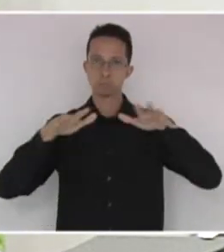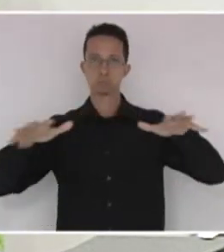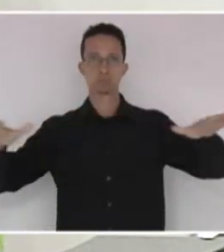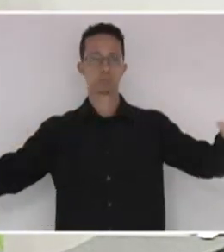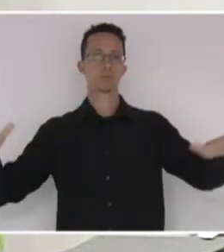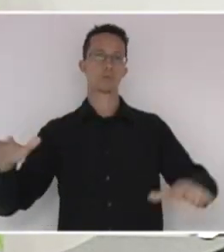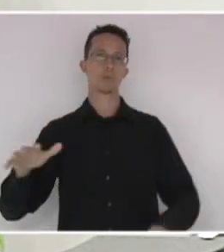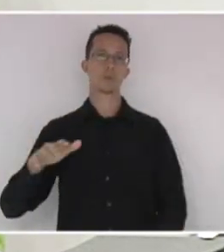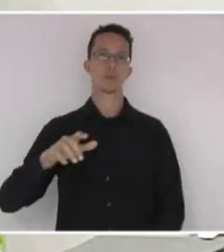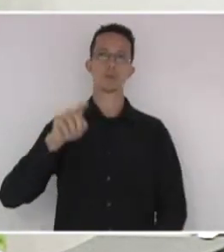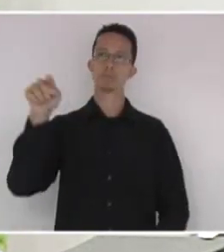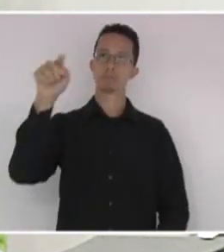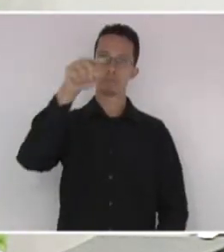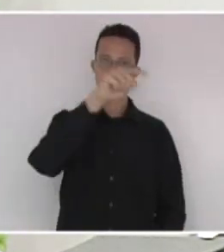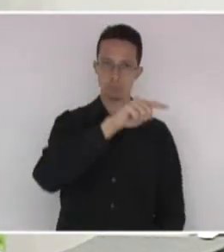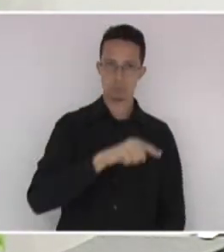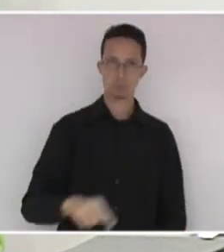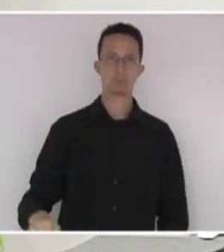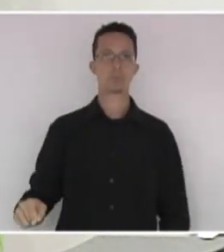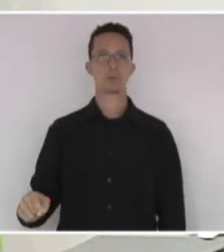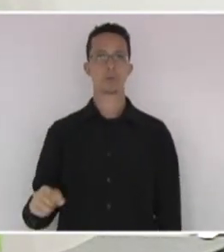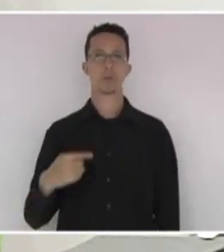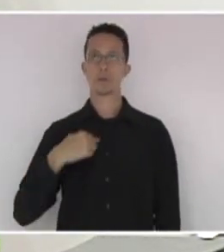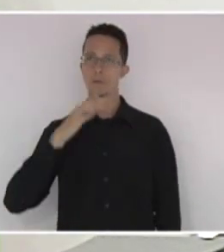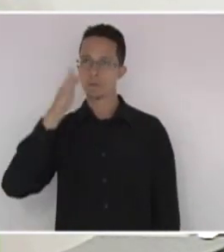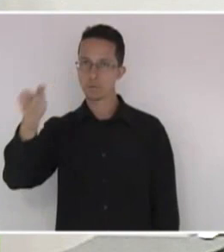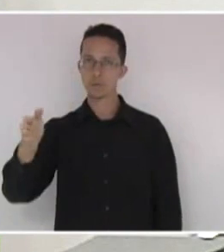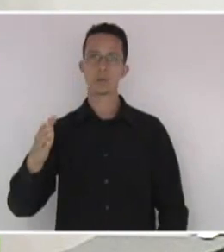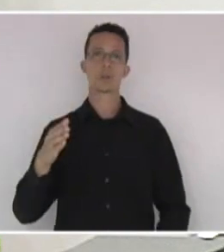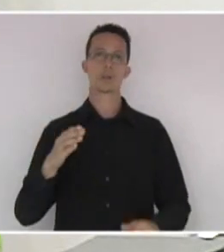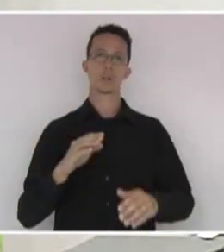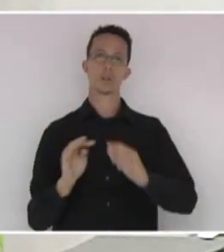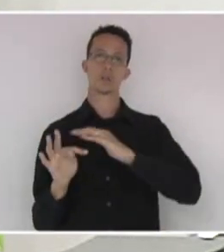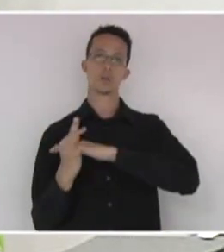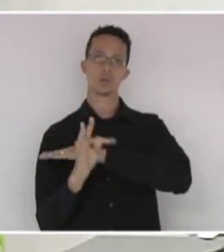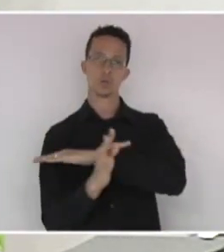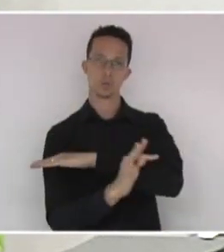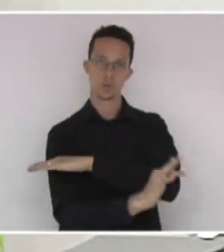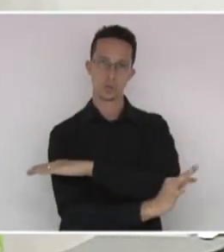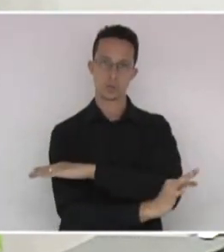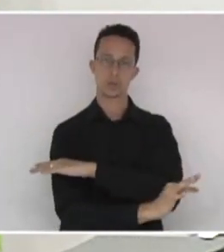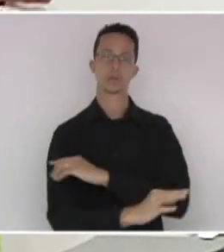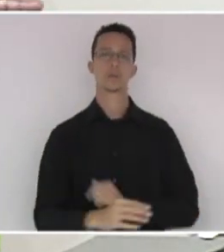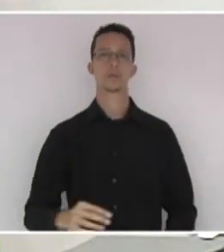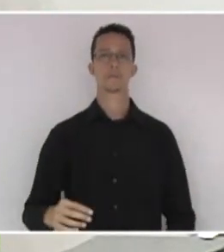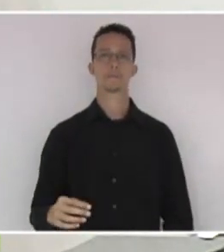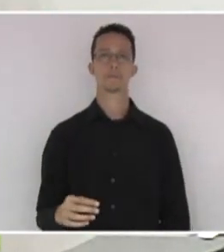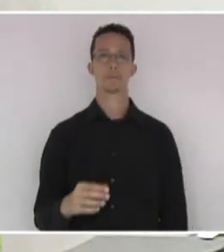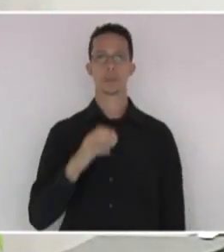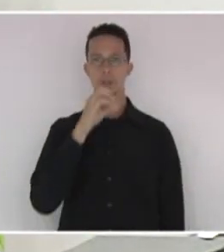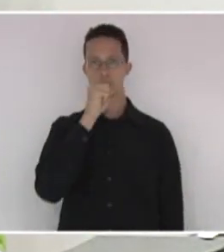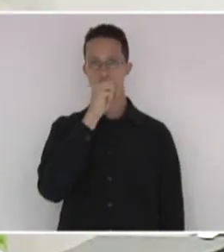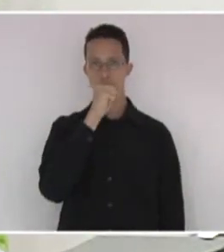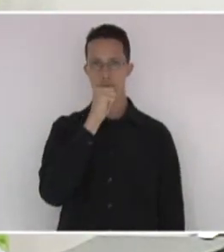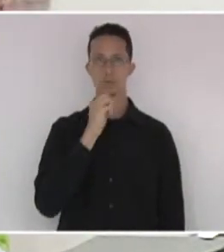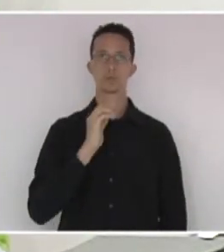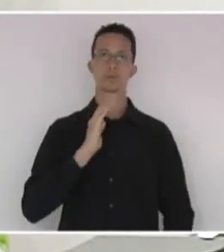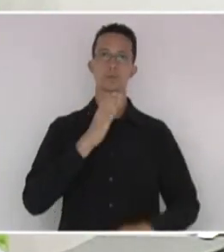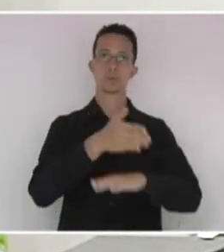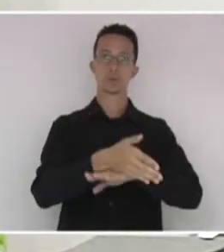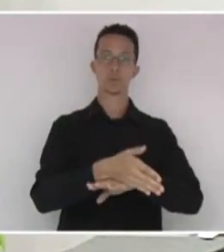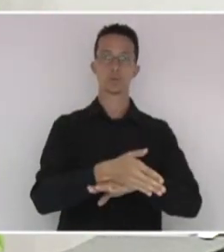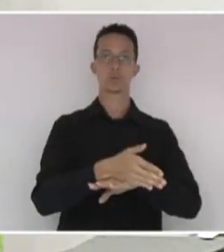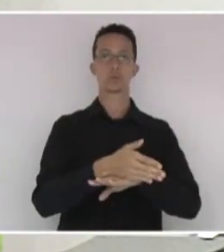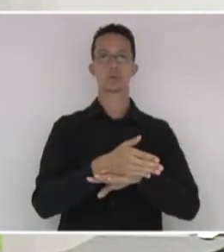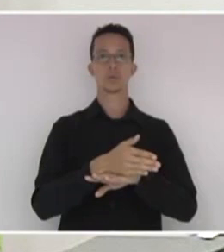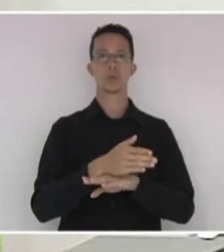Tubarão, com o prefeito, estive sexta-feira fazendo roteiro pelo Sul, até sábado estivemos em Balneário Arroio do